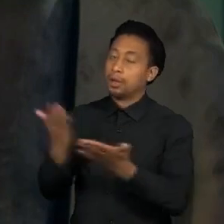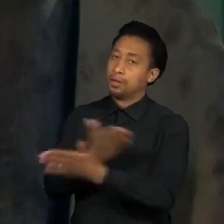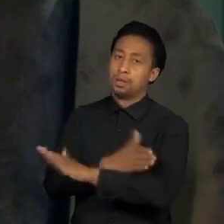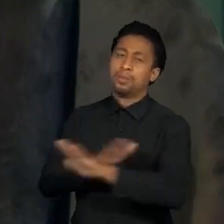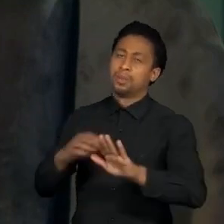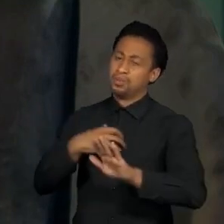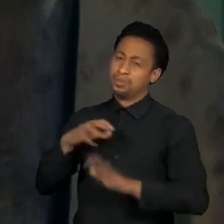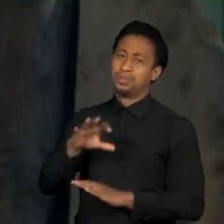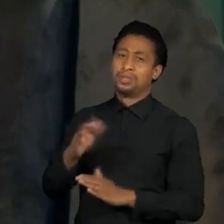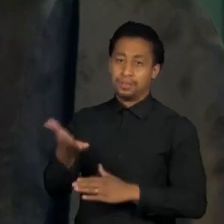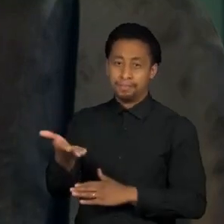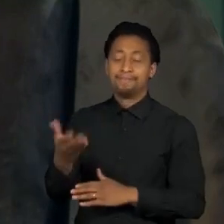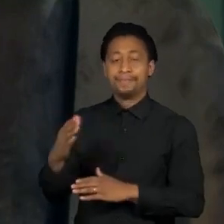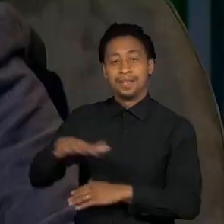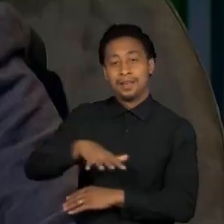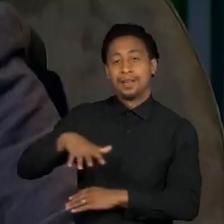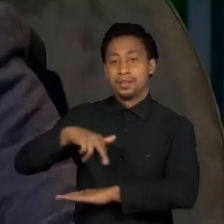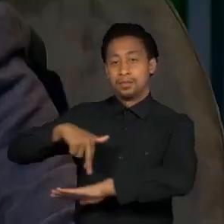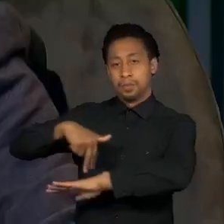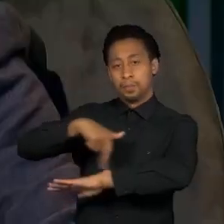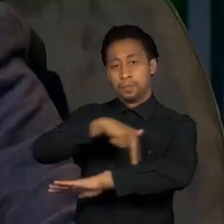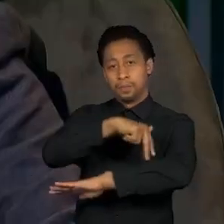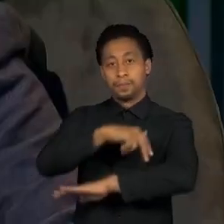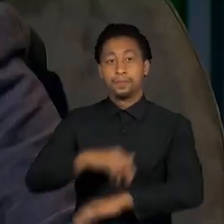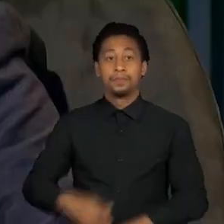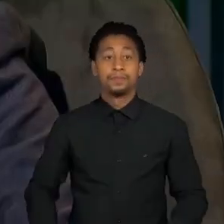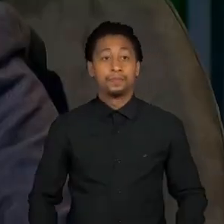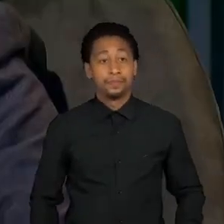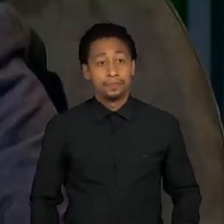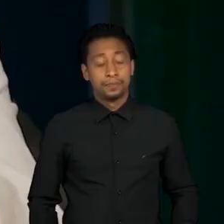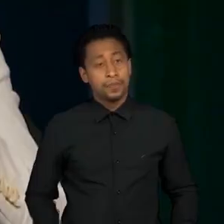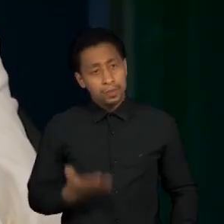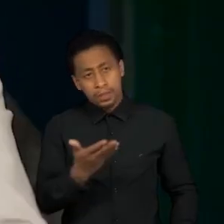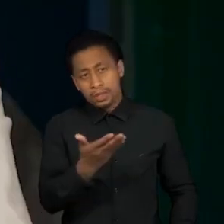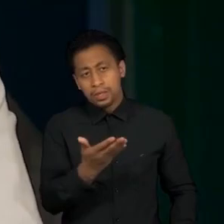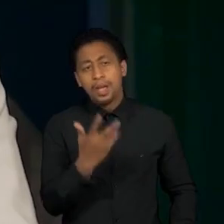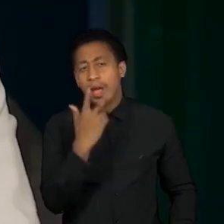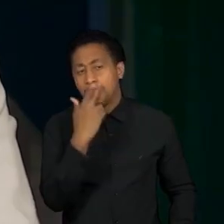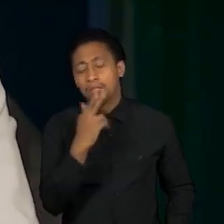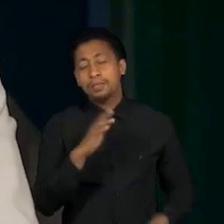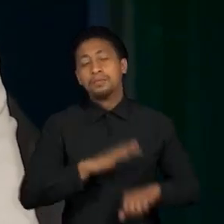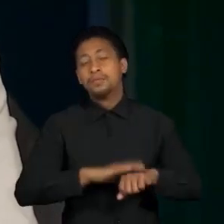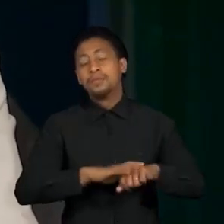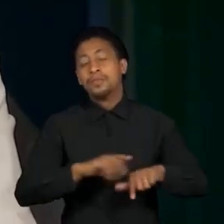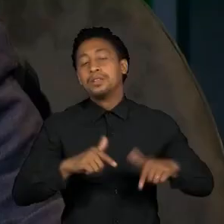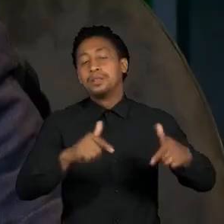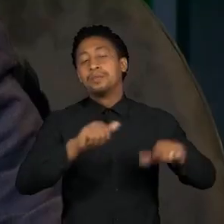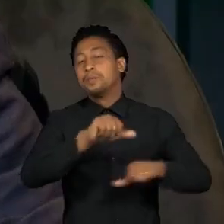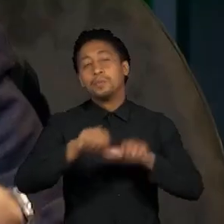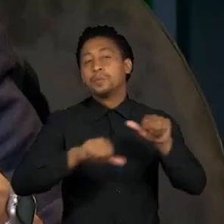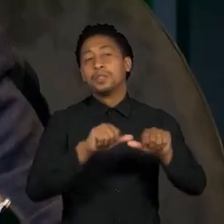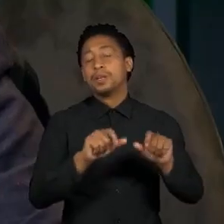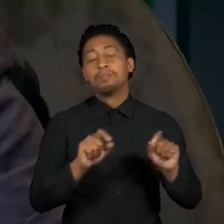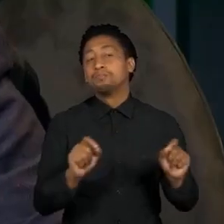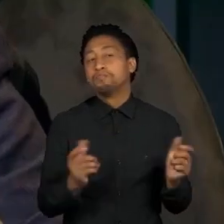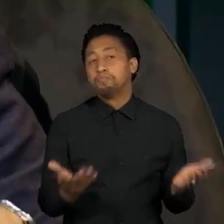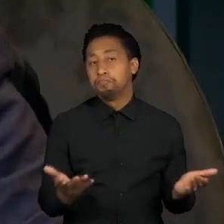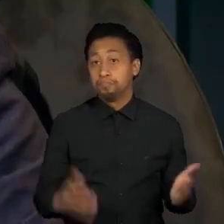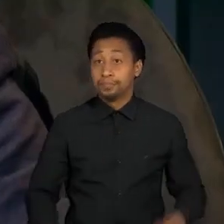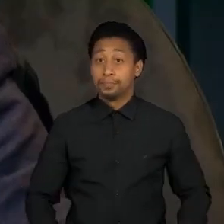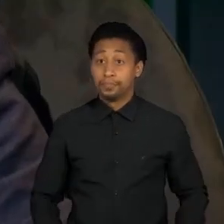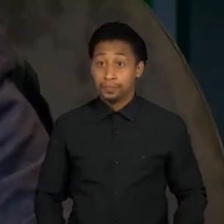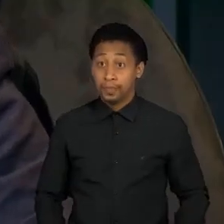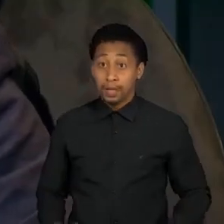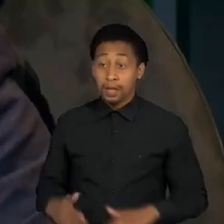presente dentro dessa dessa indústria da moda O que que a gente tem que fazer para tentar fazer essa mudança a gente precisa cobrar as